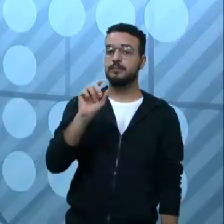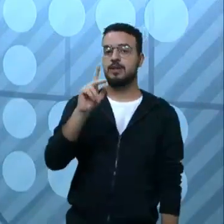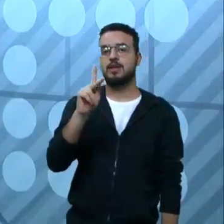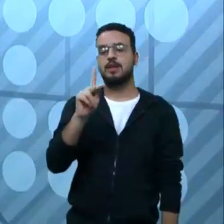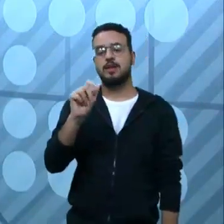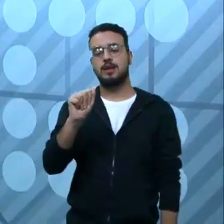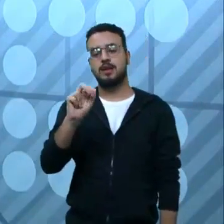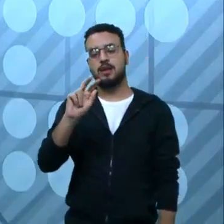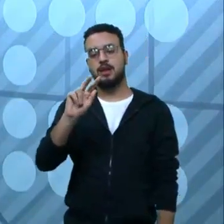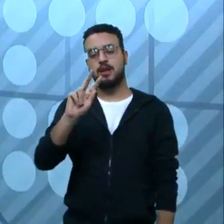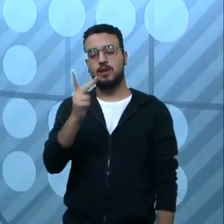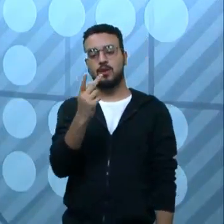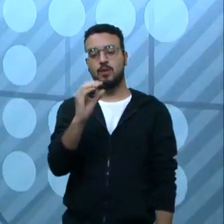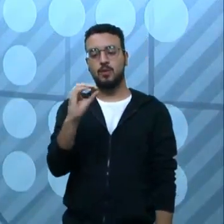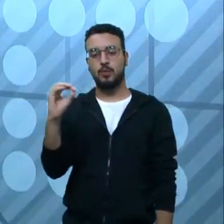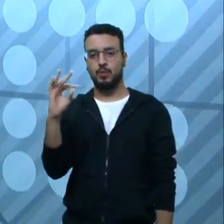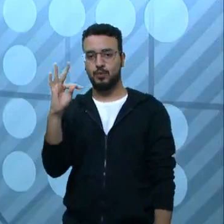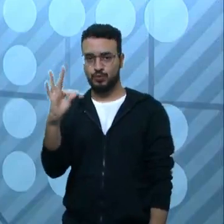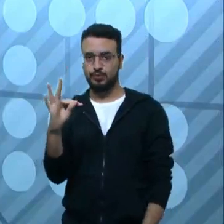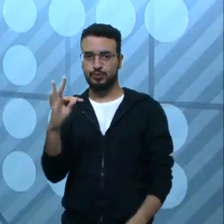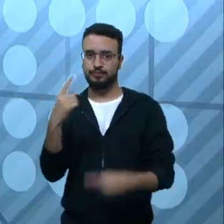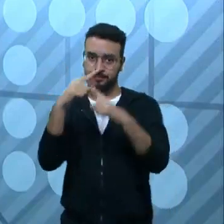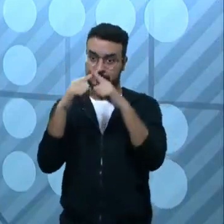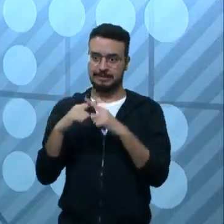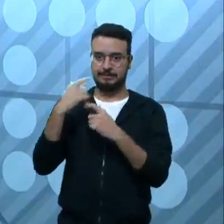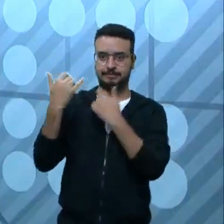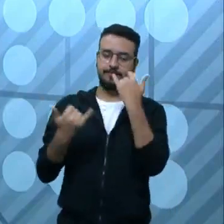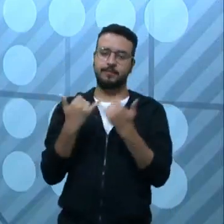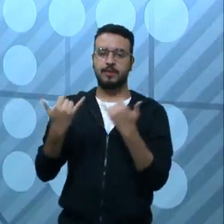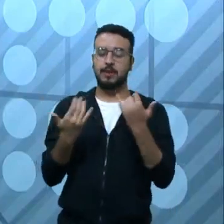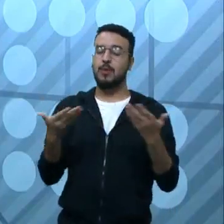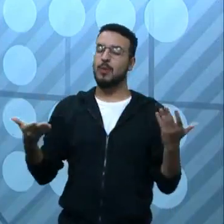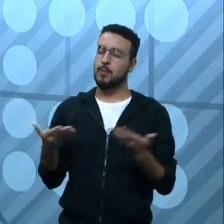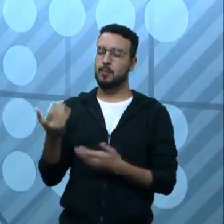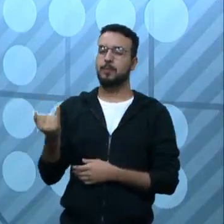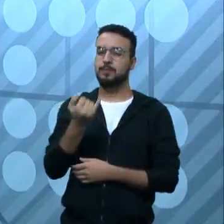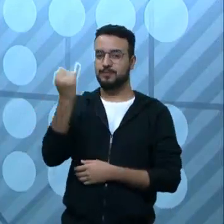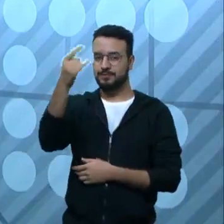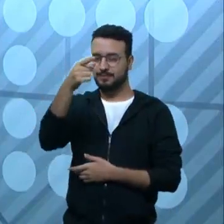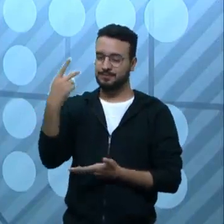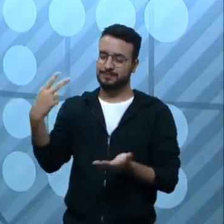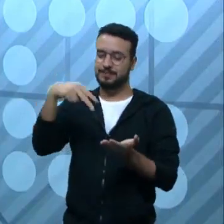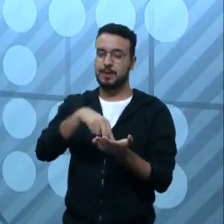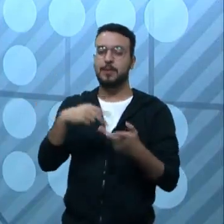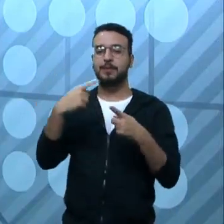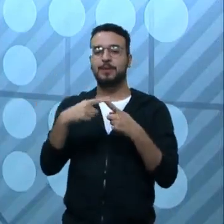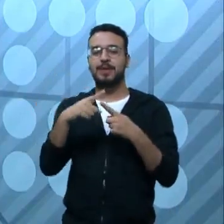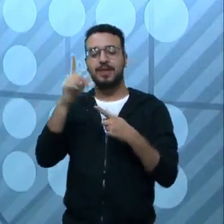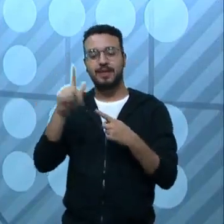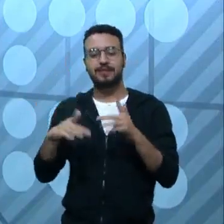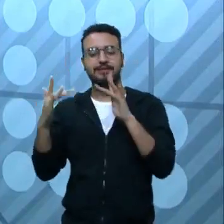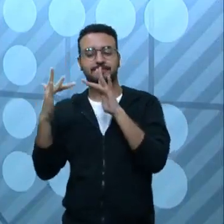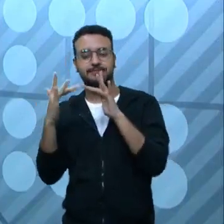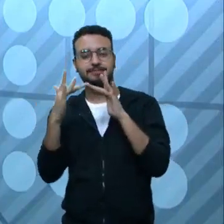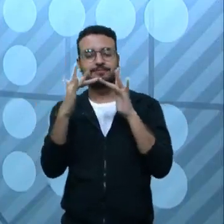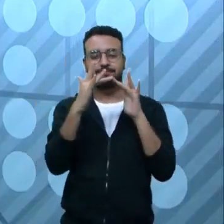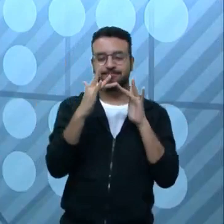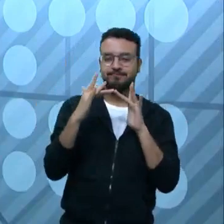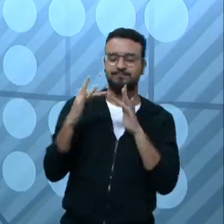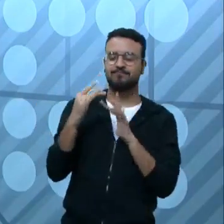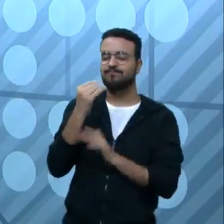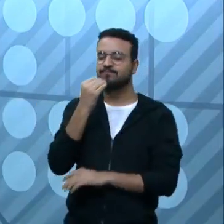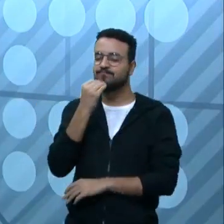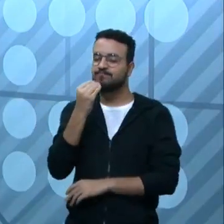muita atenção, é muito importante que hoje, nessa última aula, você participe do Kahoot, porque é uma ferramenta interativa, é uma chance de você se testar